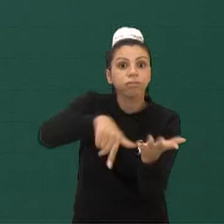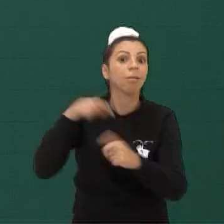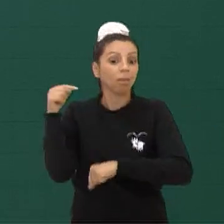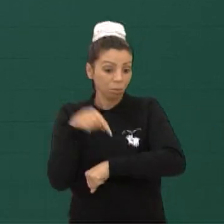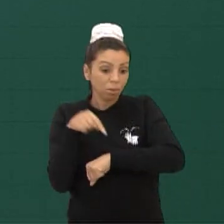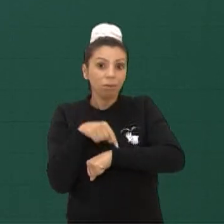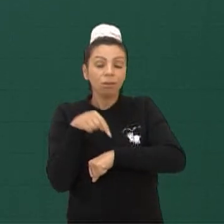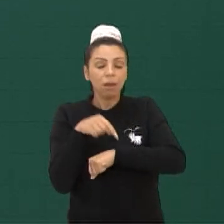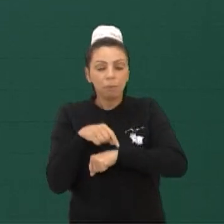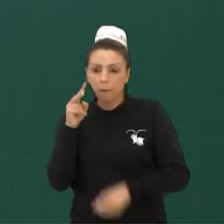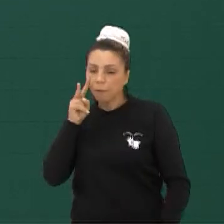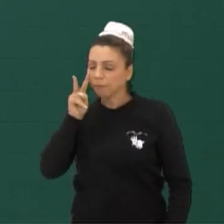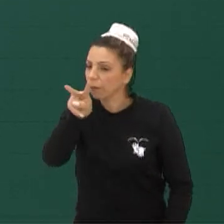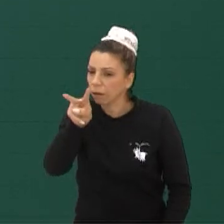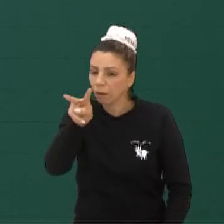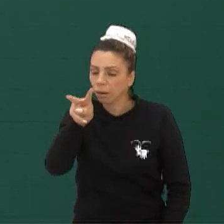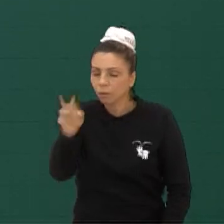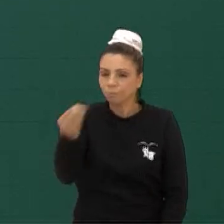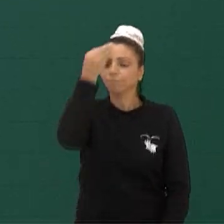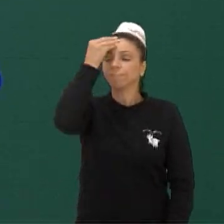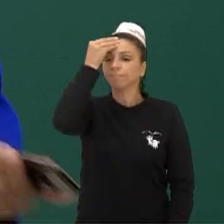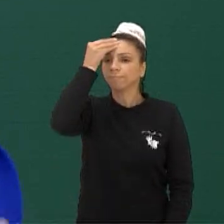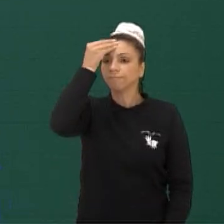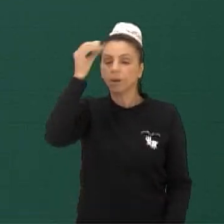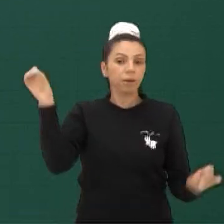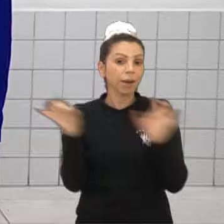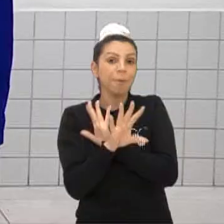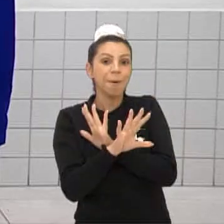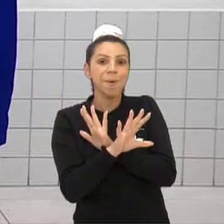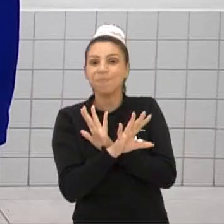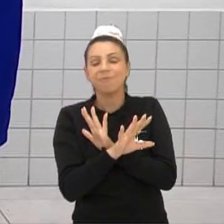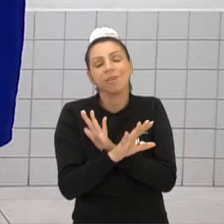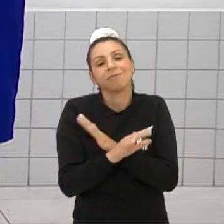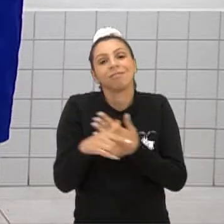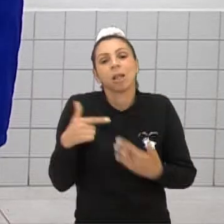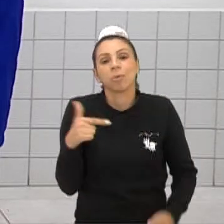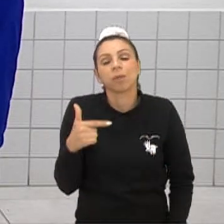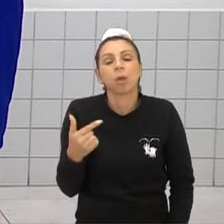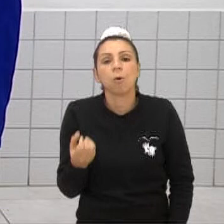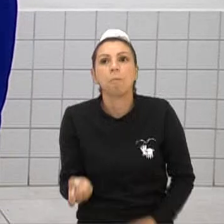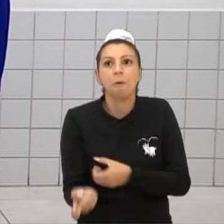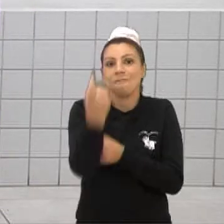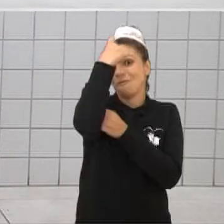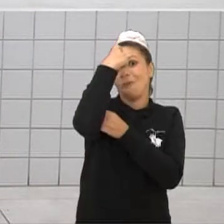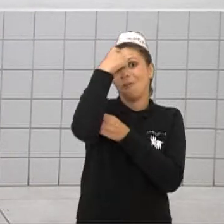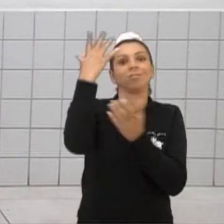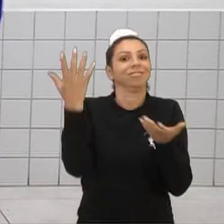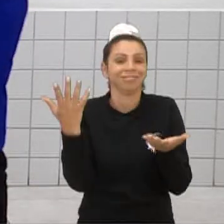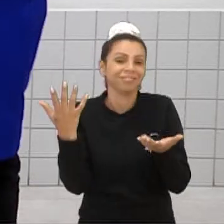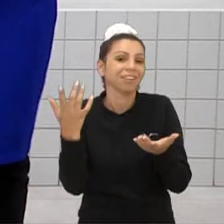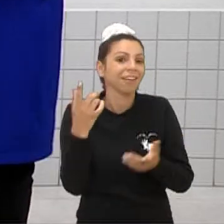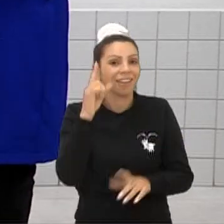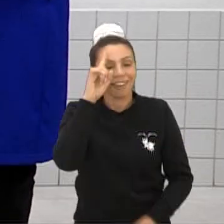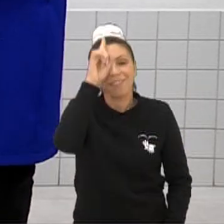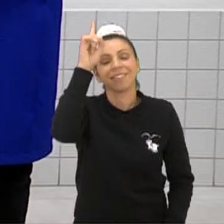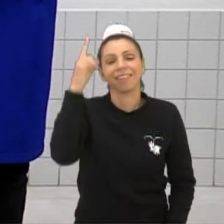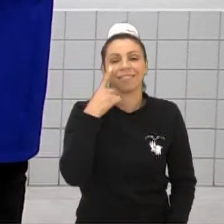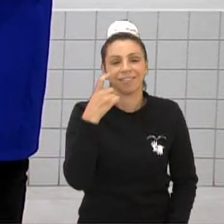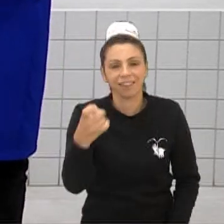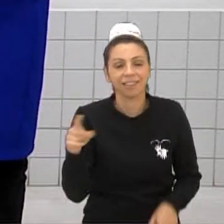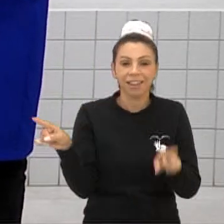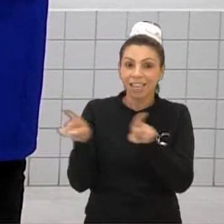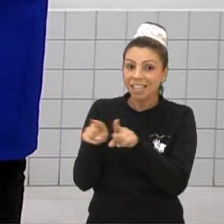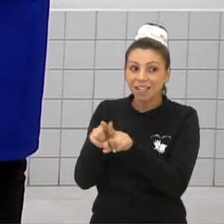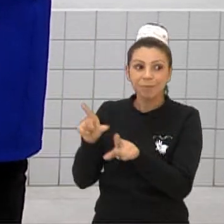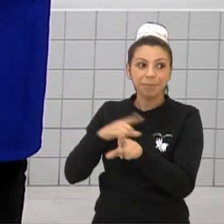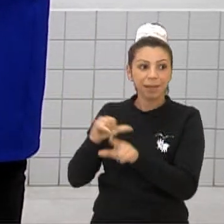tempo. Você vê naquele momento, guarda na sua memória. Não tem como comprar. Não tem como comprar. É uma ideia interessante. E o interessante também é que a instalação é a